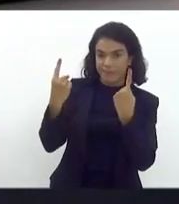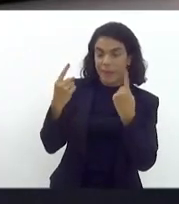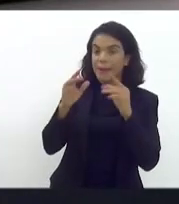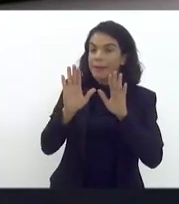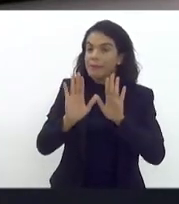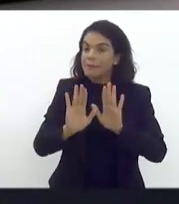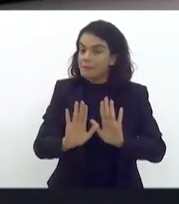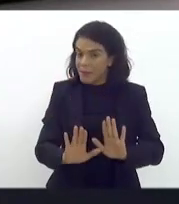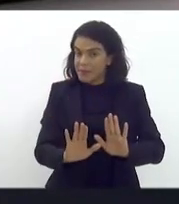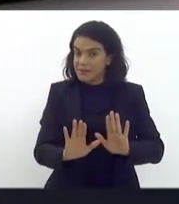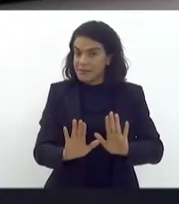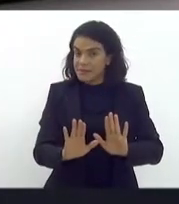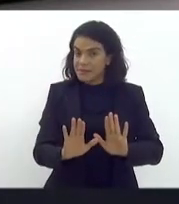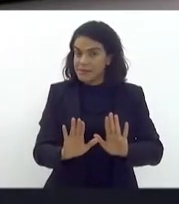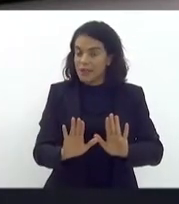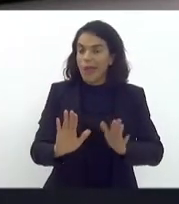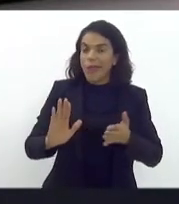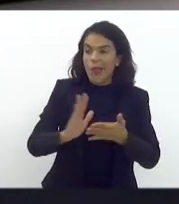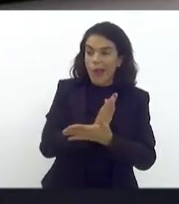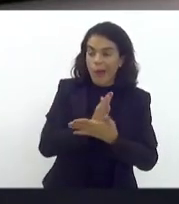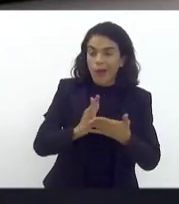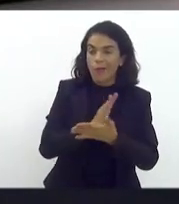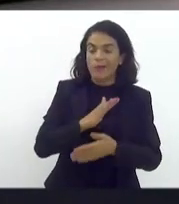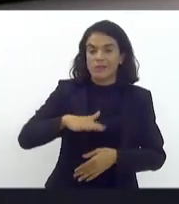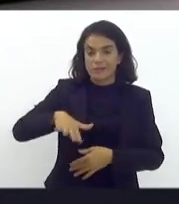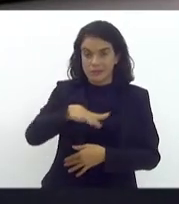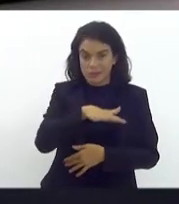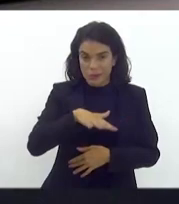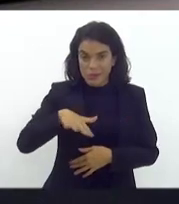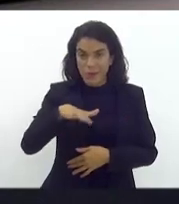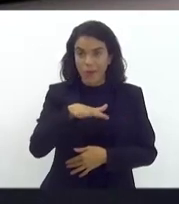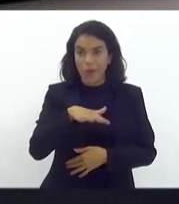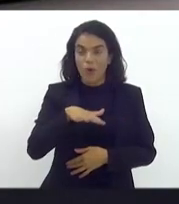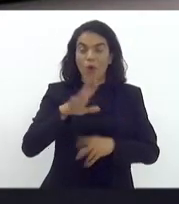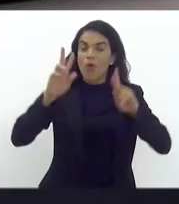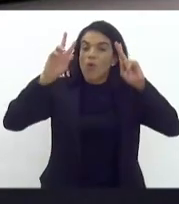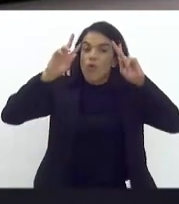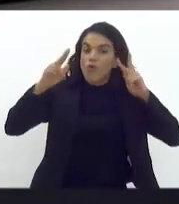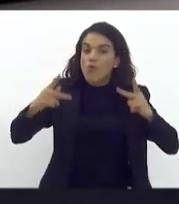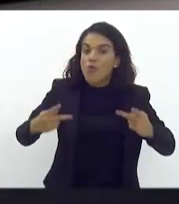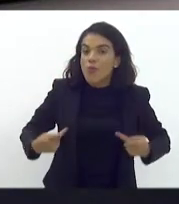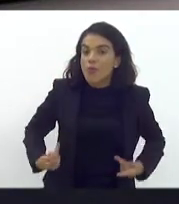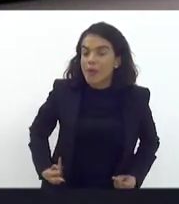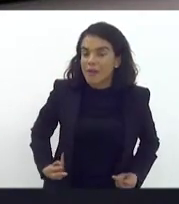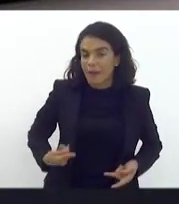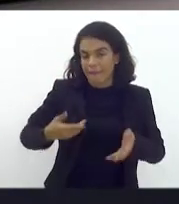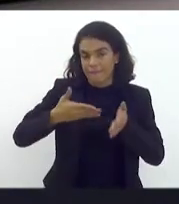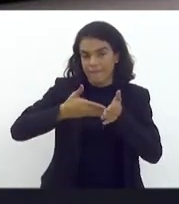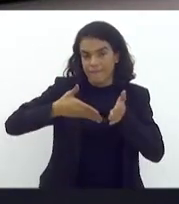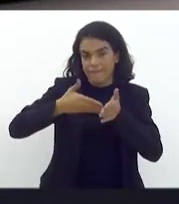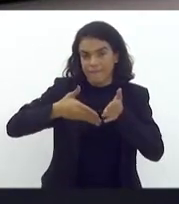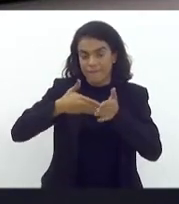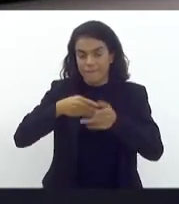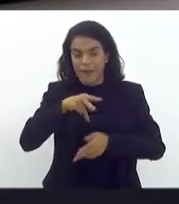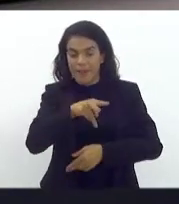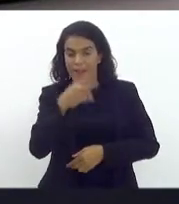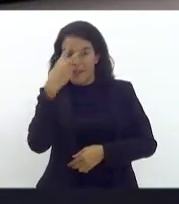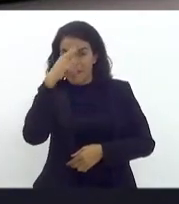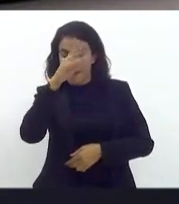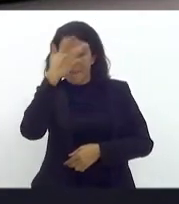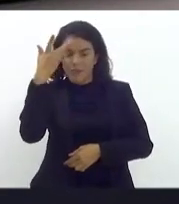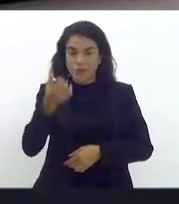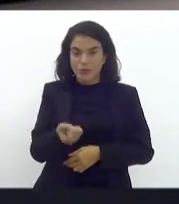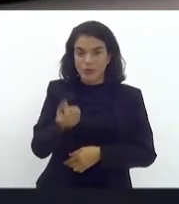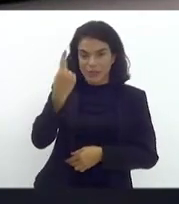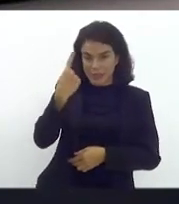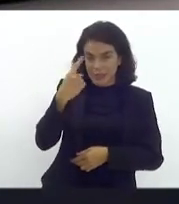só que muitas vezes como uma questão humana a dificuldade reconhecer pessoas estranhas